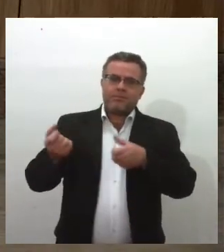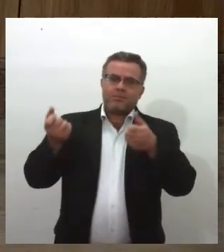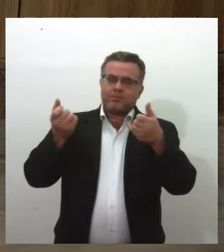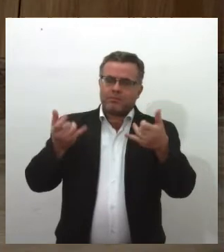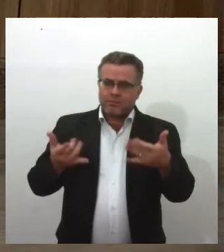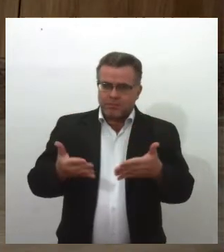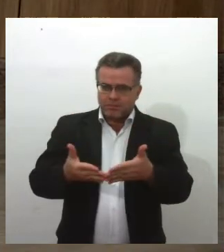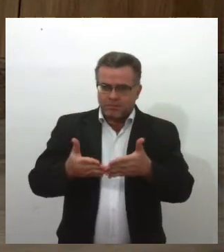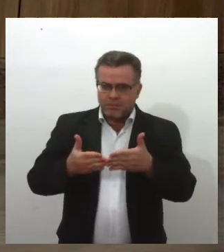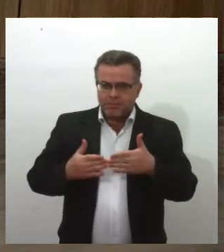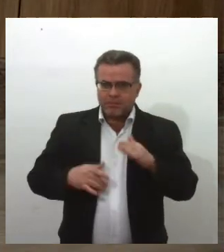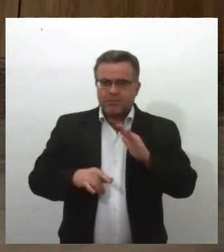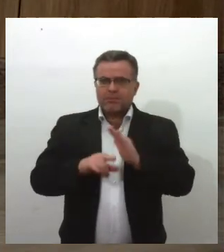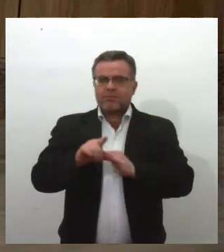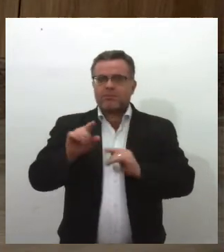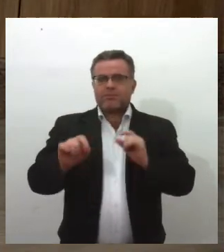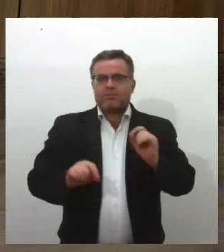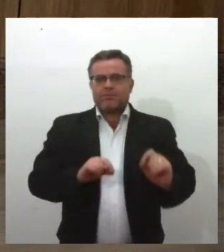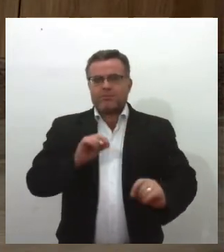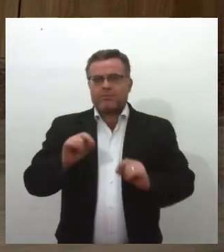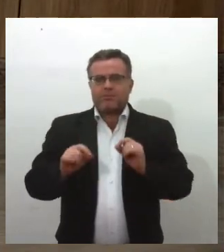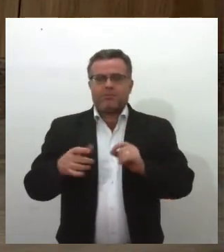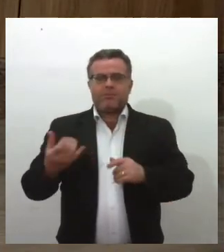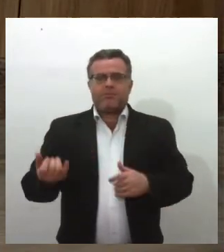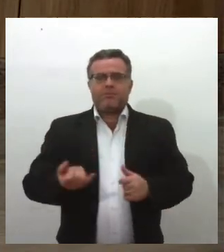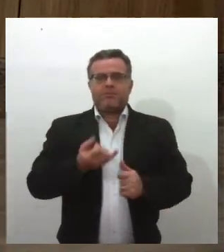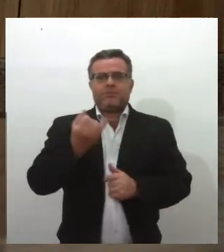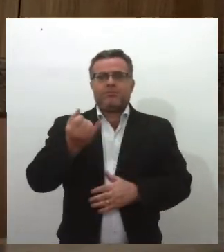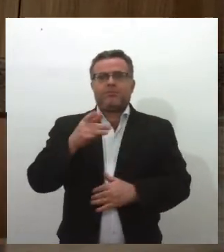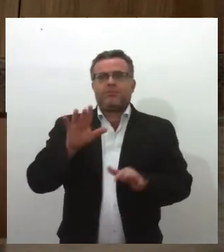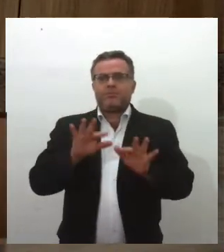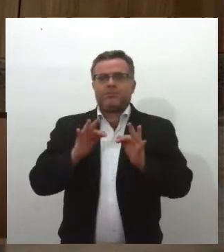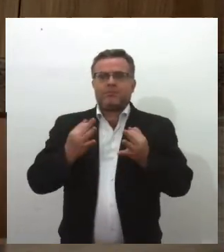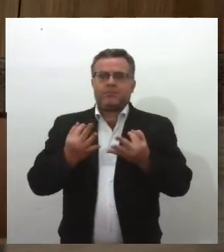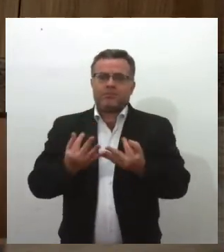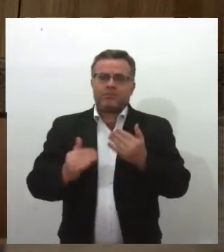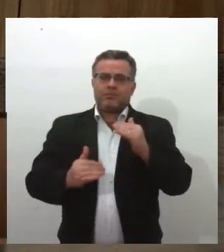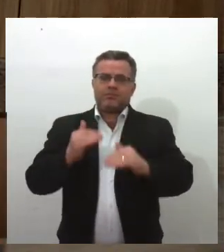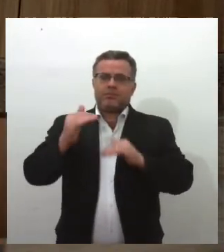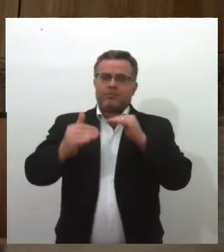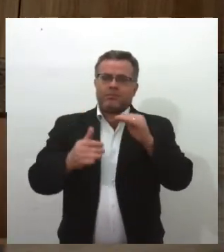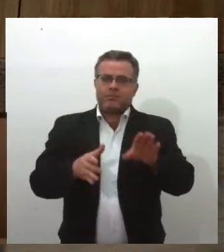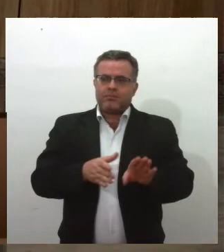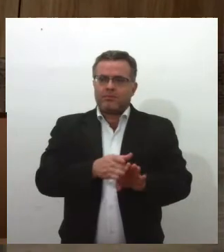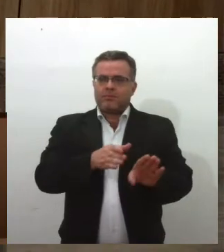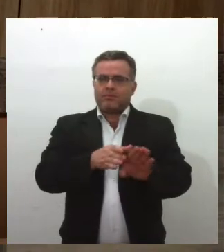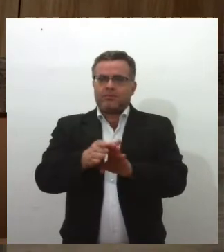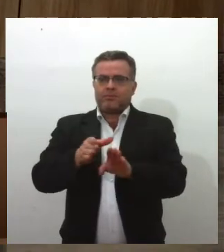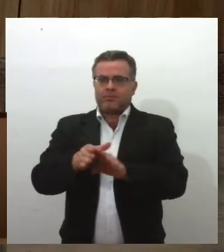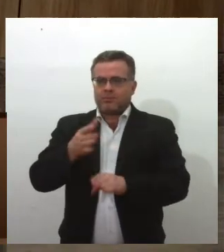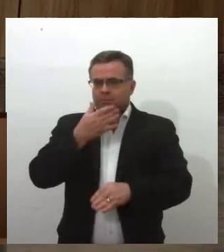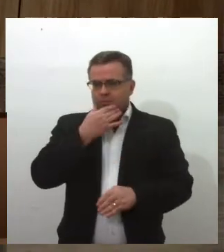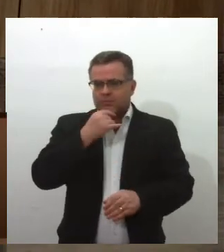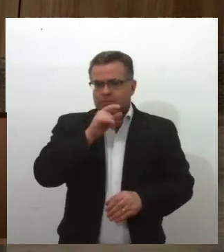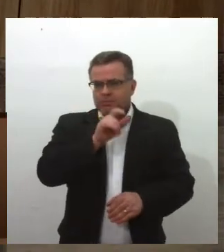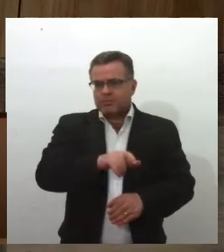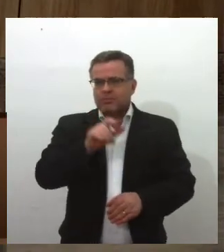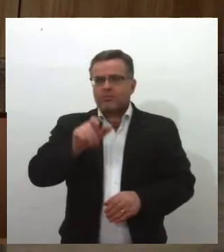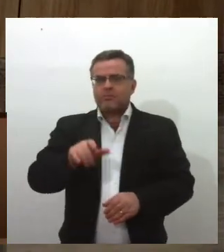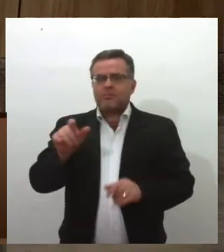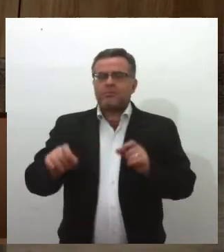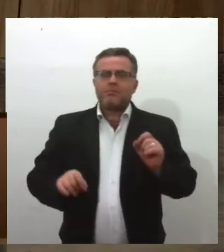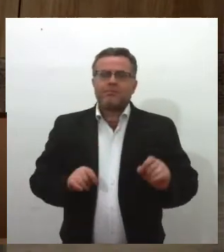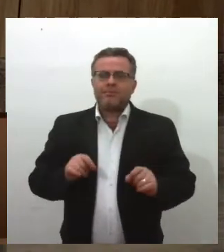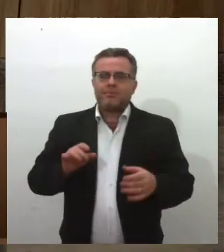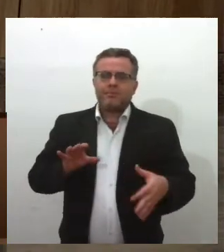a pergunta que a gente estava falando sobre a importância da família, né, nesse processo de conscientização também do homem, de estar